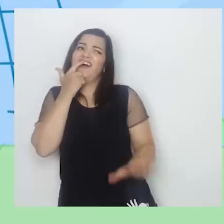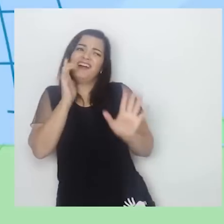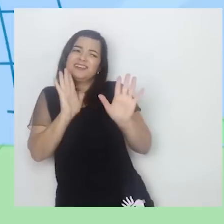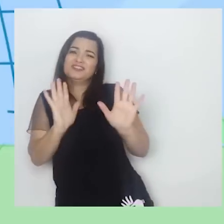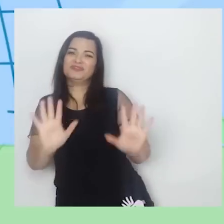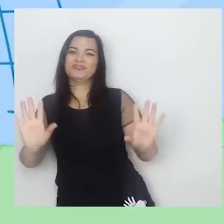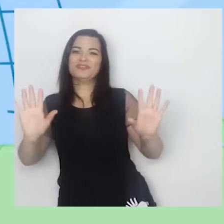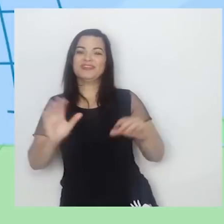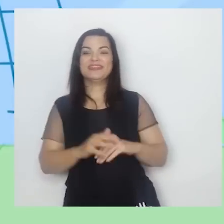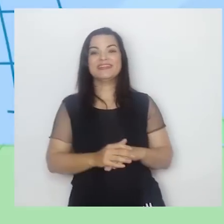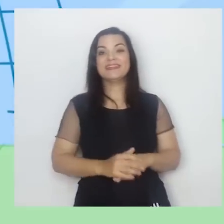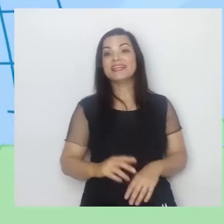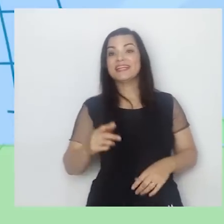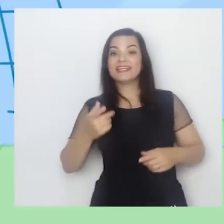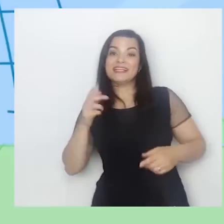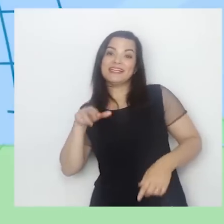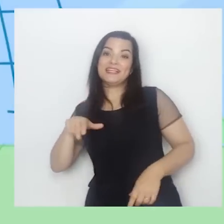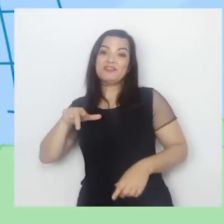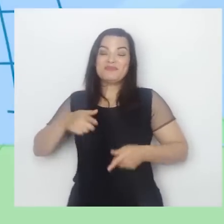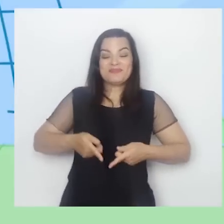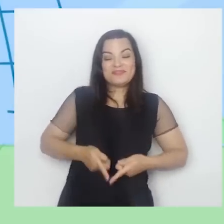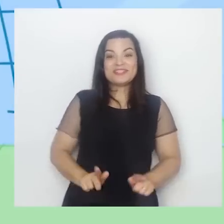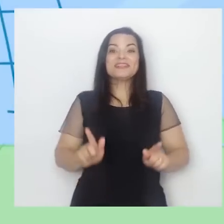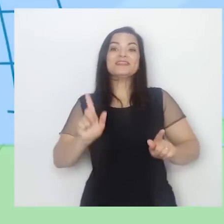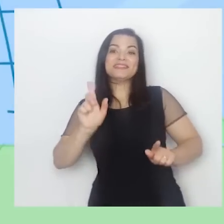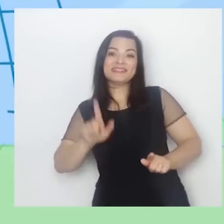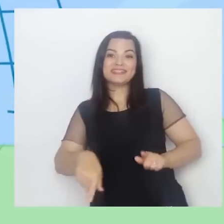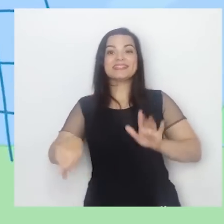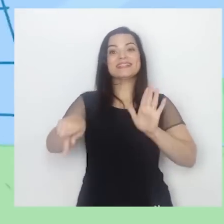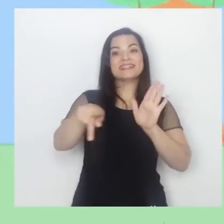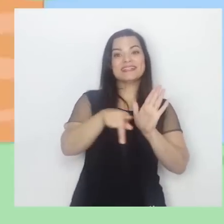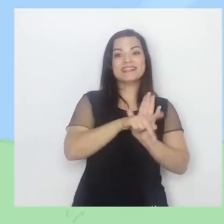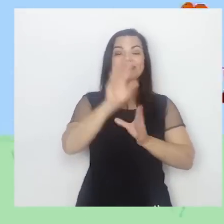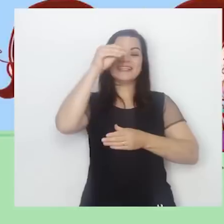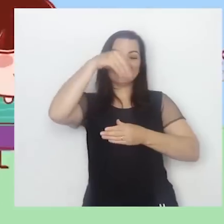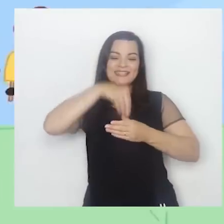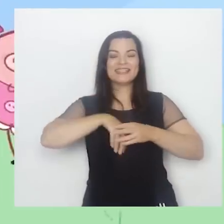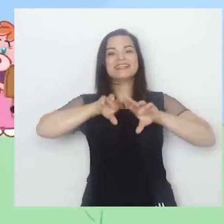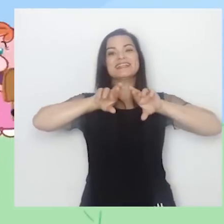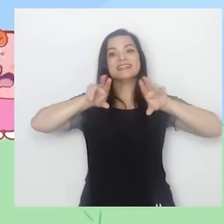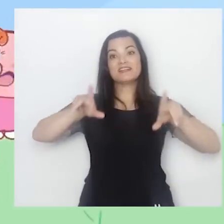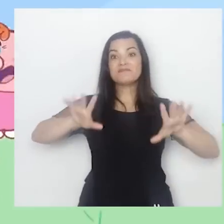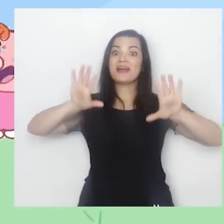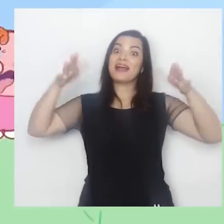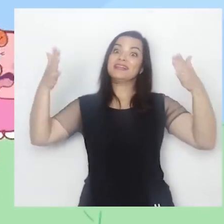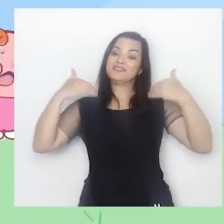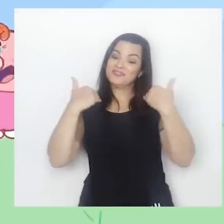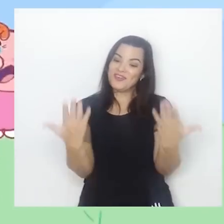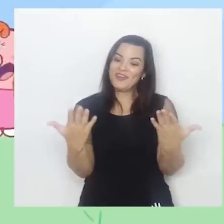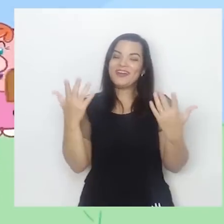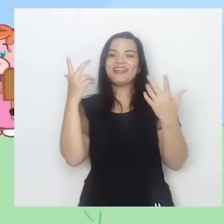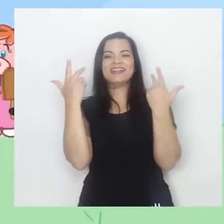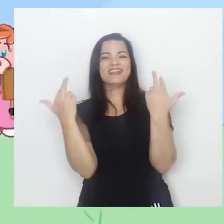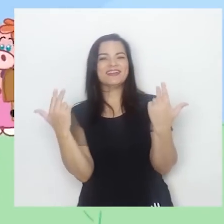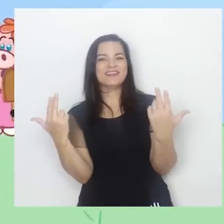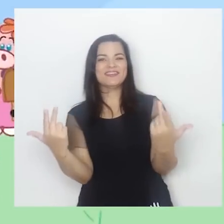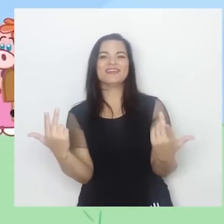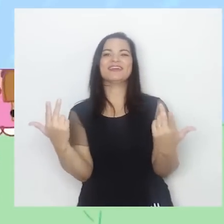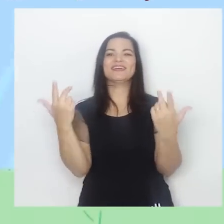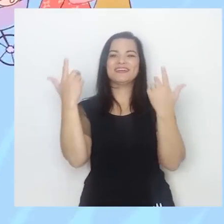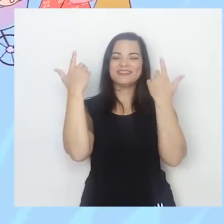dente. Irmãos gêmeos são assim, diferentes, mas também iguais. E nasceram ao